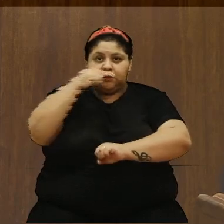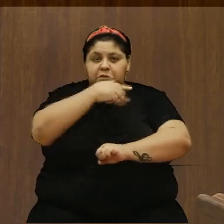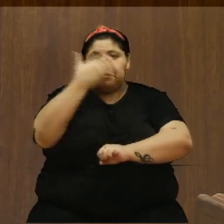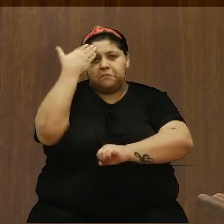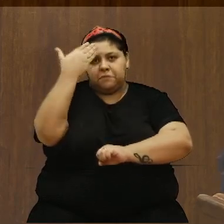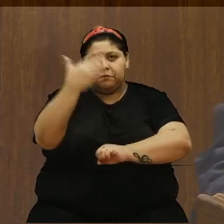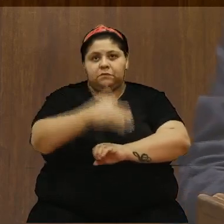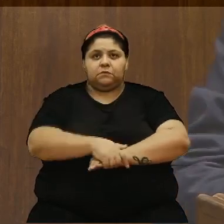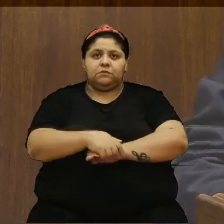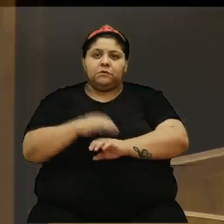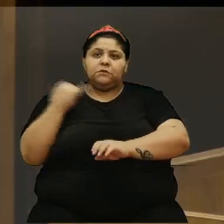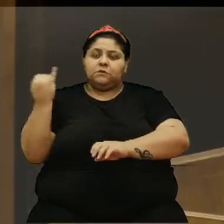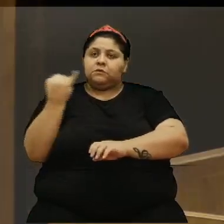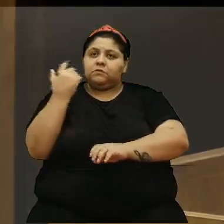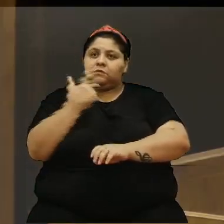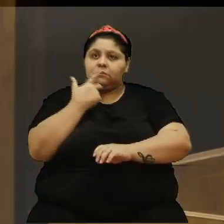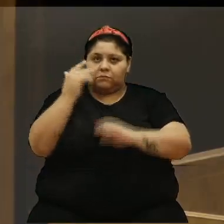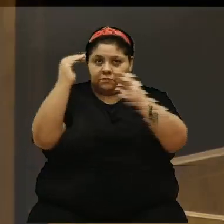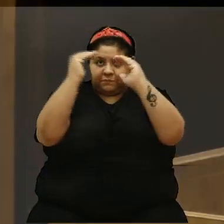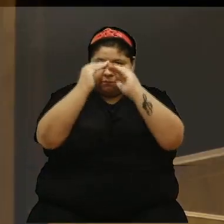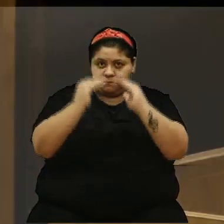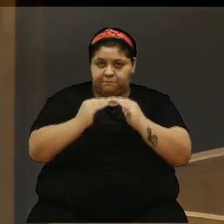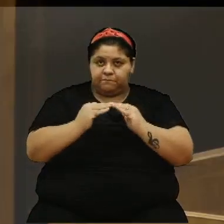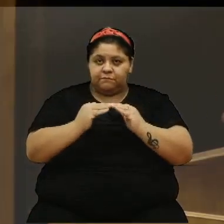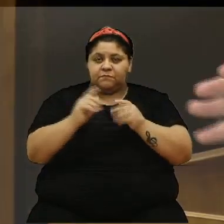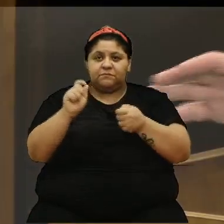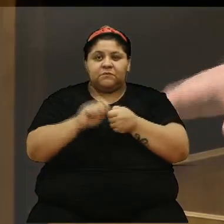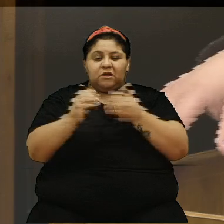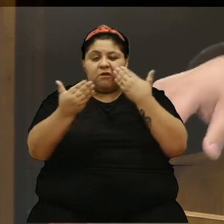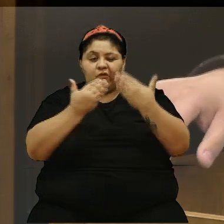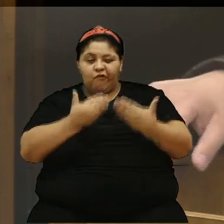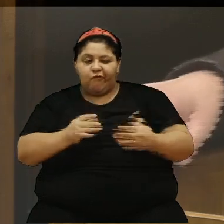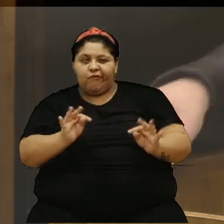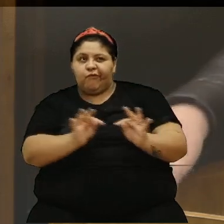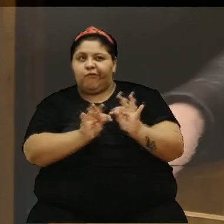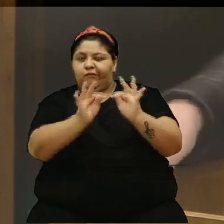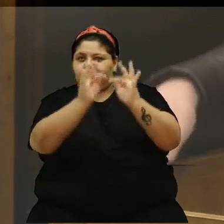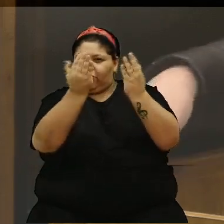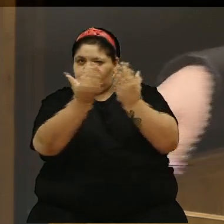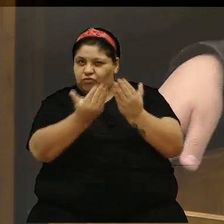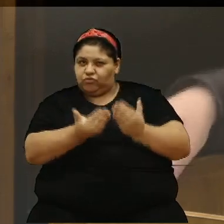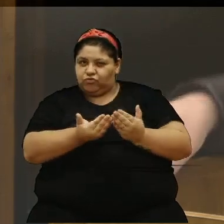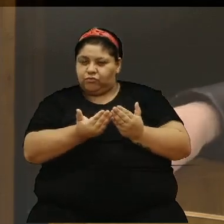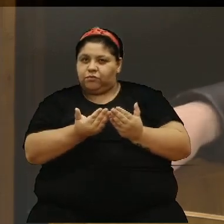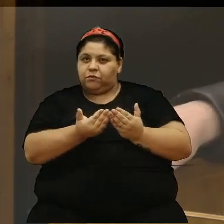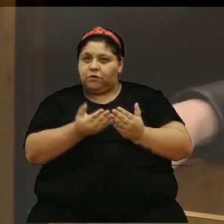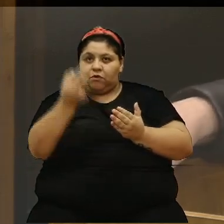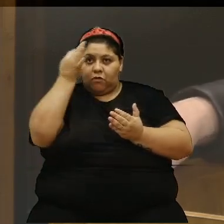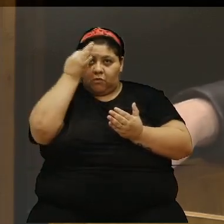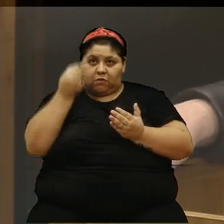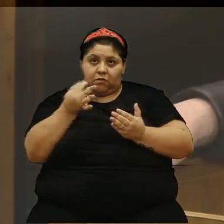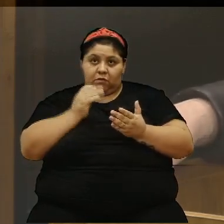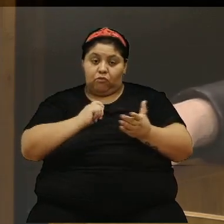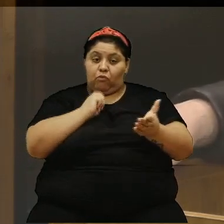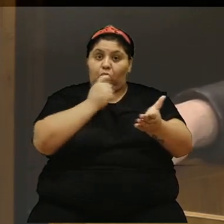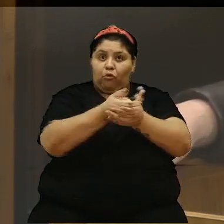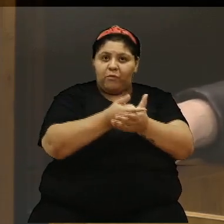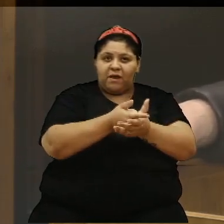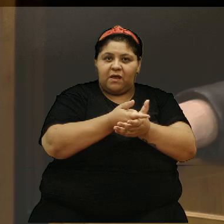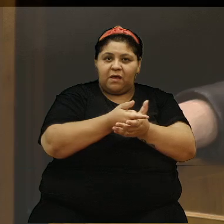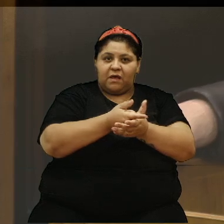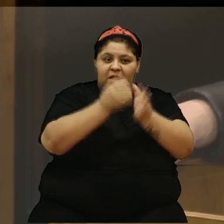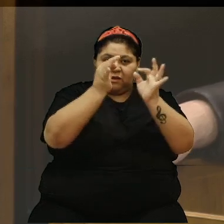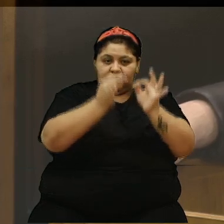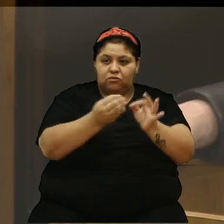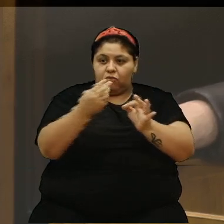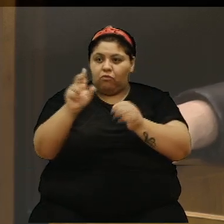Importante mencionar, vereador Cláudio, concordando com a sua fala, fazer uma análise técnica, um estudo de viabilidade financeira para entender se comprar de fato é o caminho ou